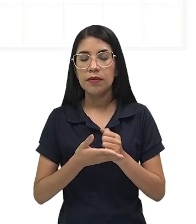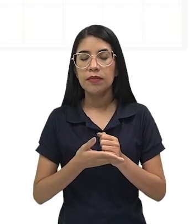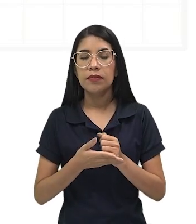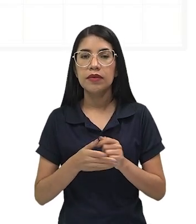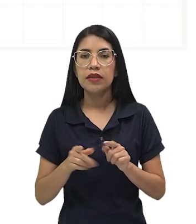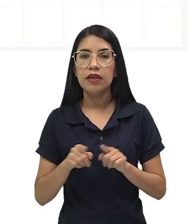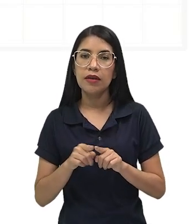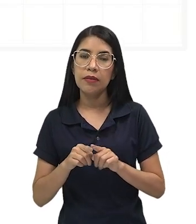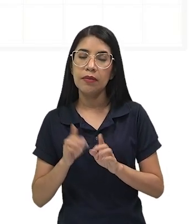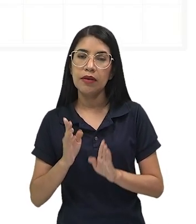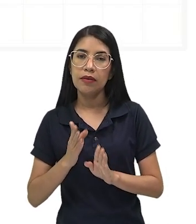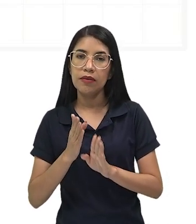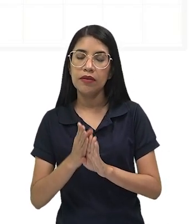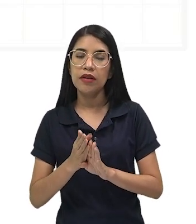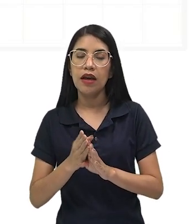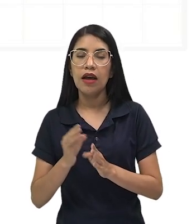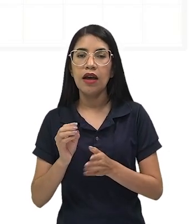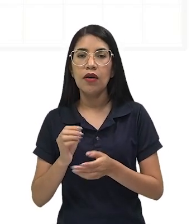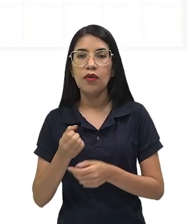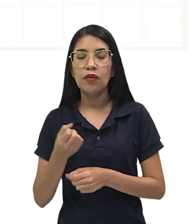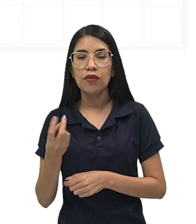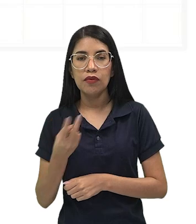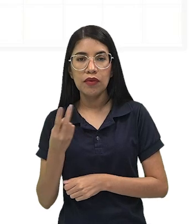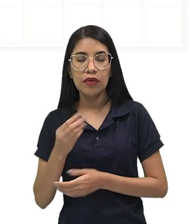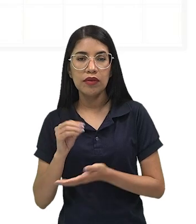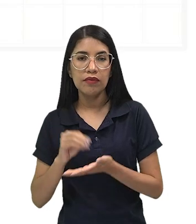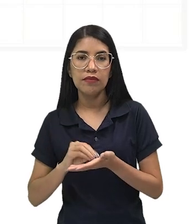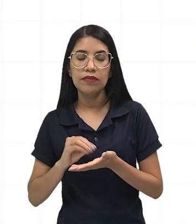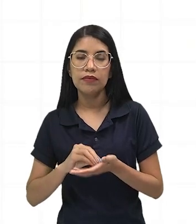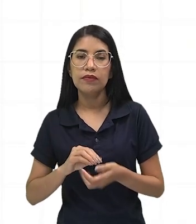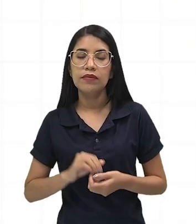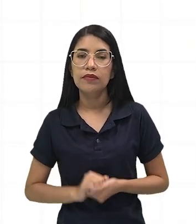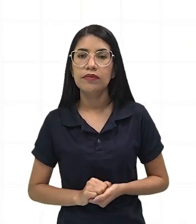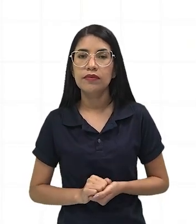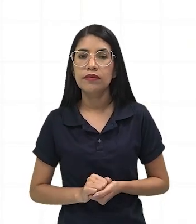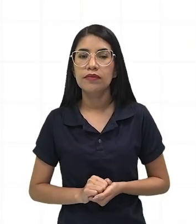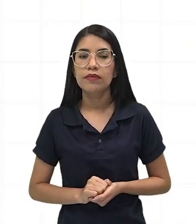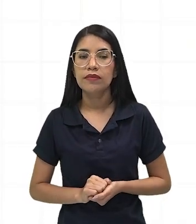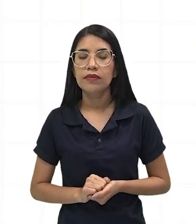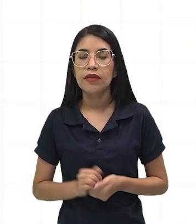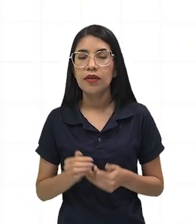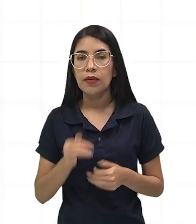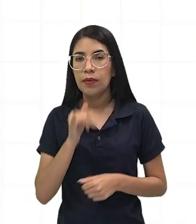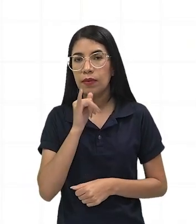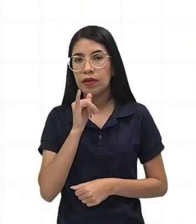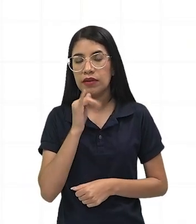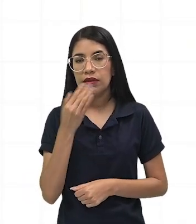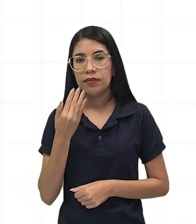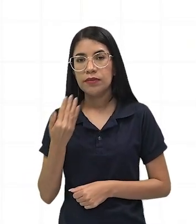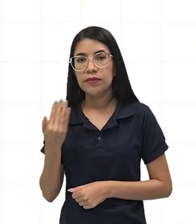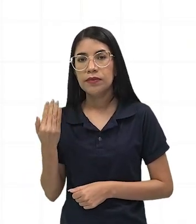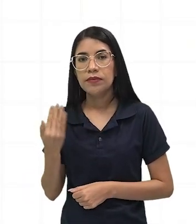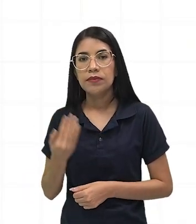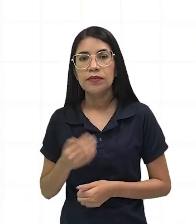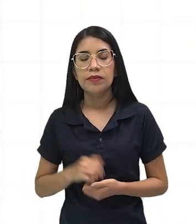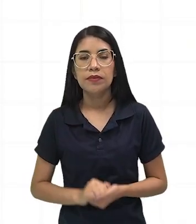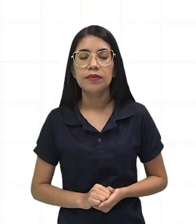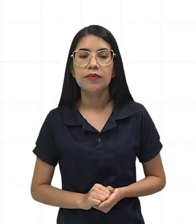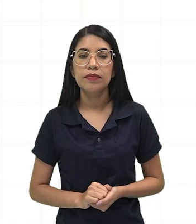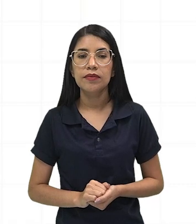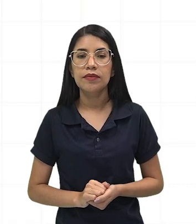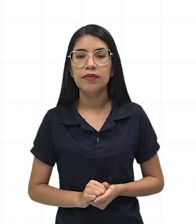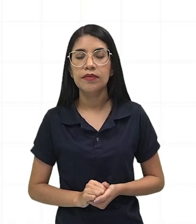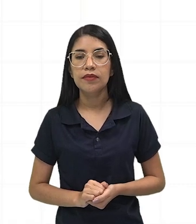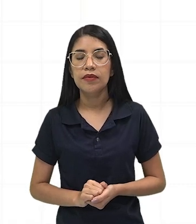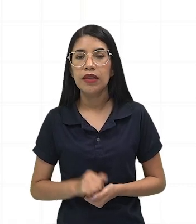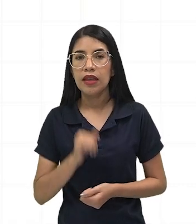uma proporção para encontrar a medida que falta. Beleza? Então, vamos ao exemplo. Olha,